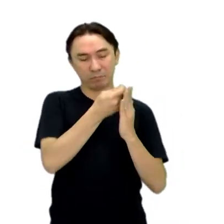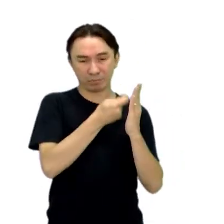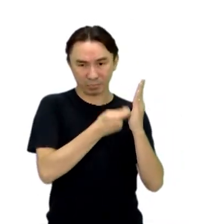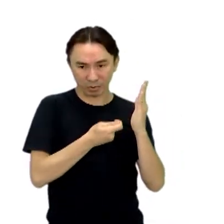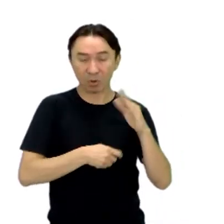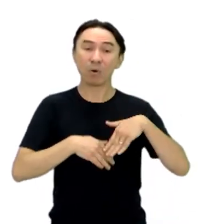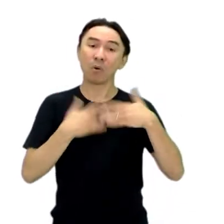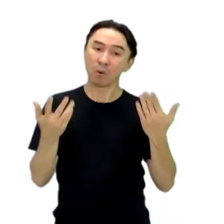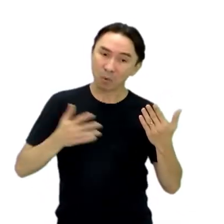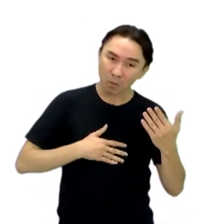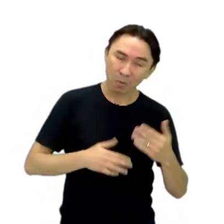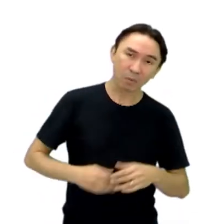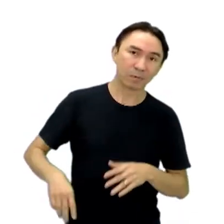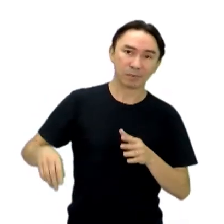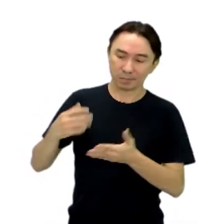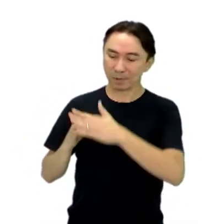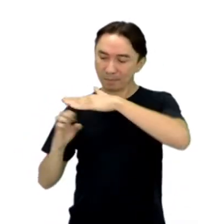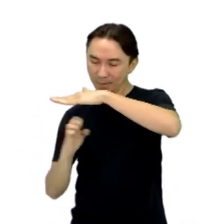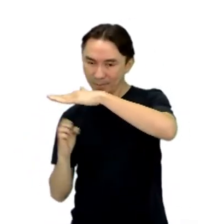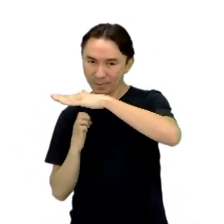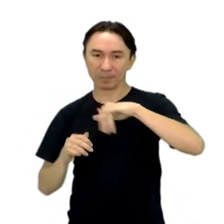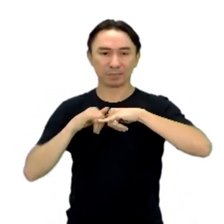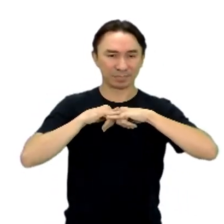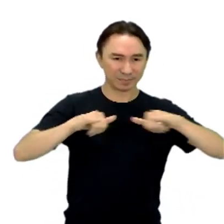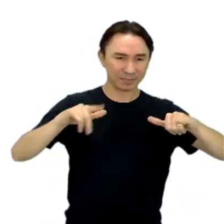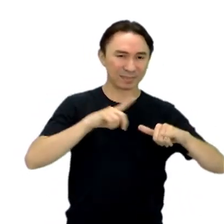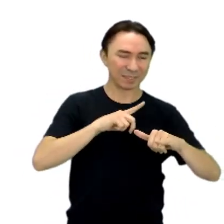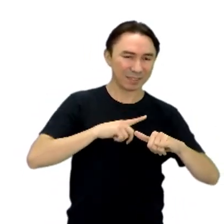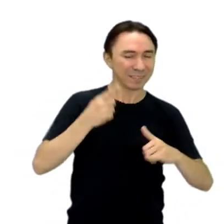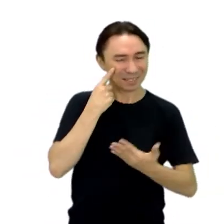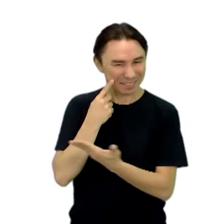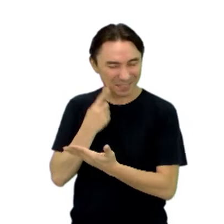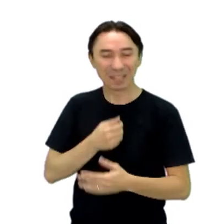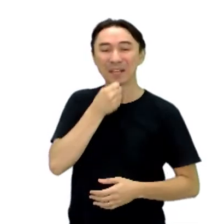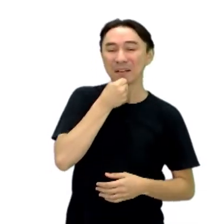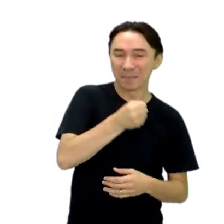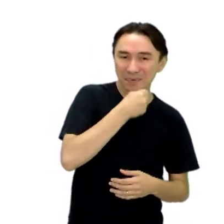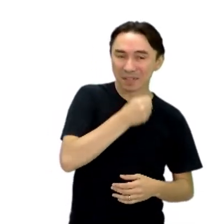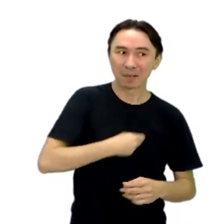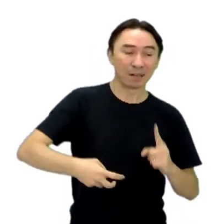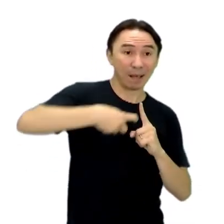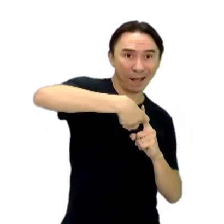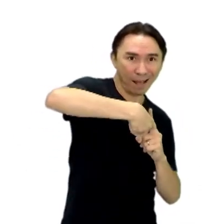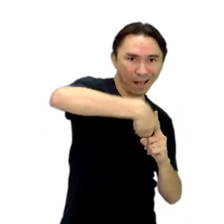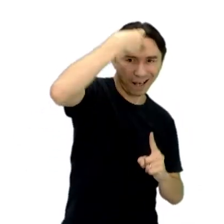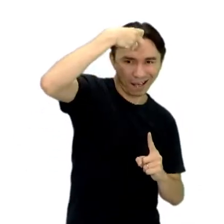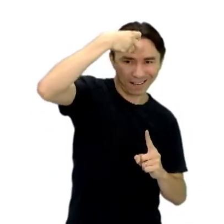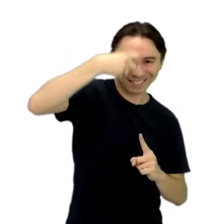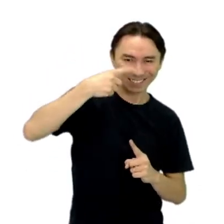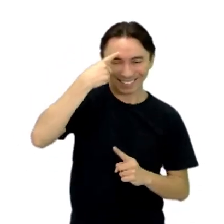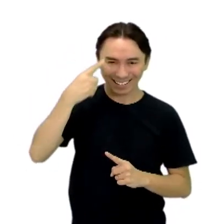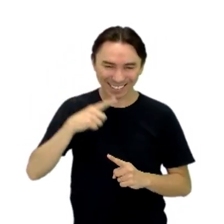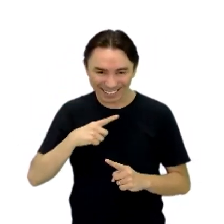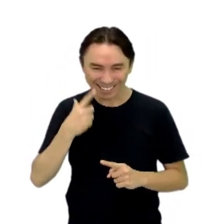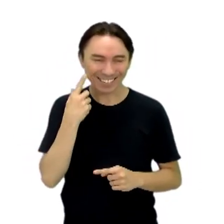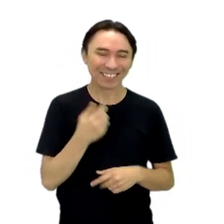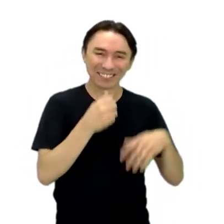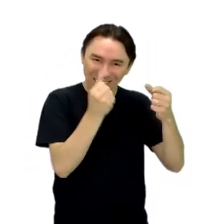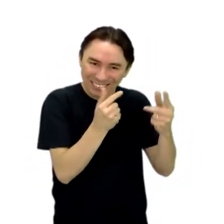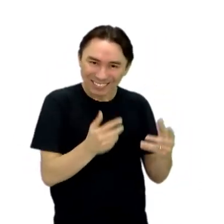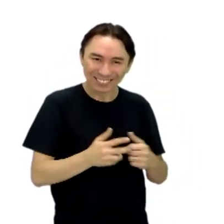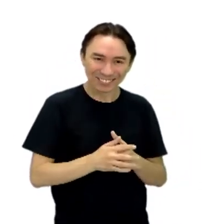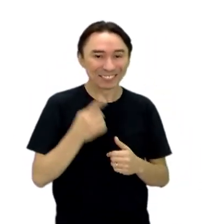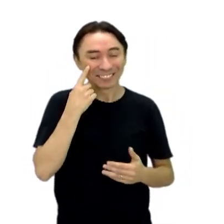que a publicou. Vamos ver essa reportagem sobre hackers e crackers que os seus colegas estavam comentando naquela situação que abriu a nossa